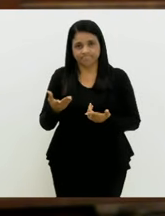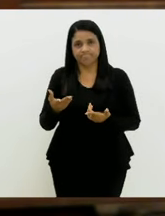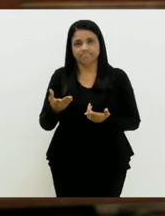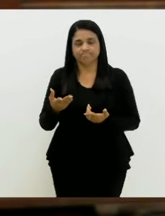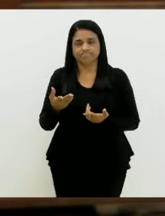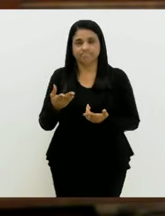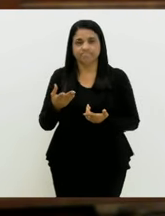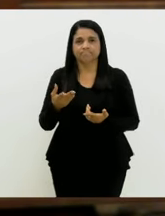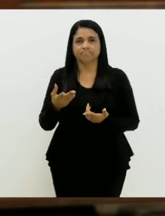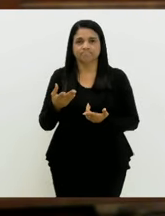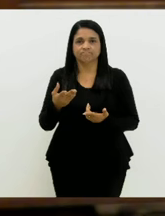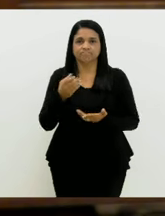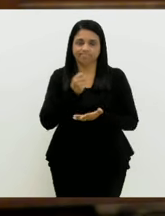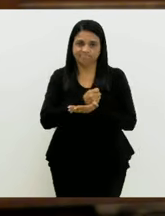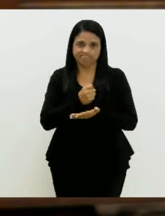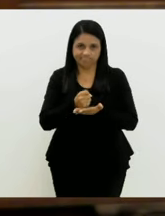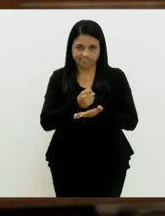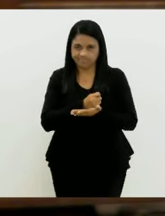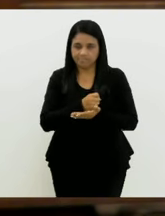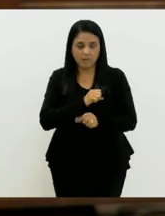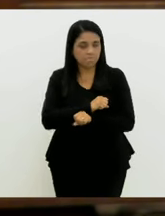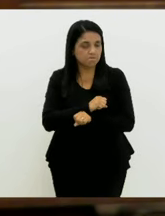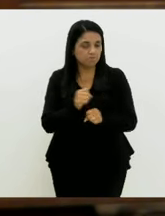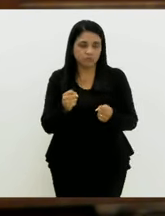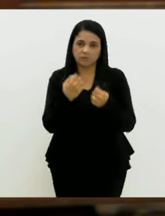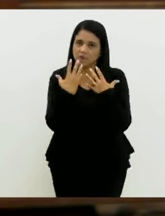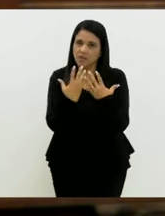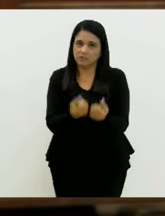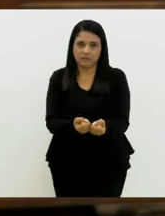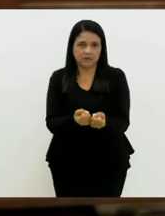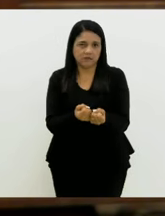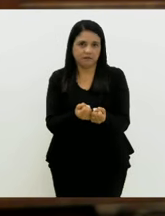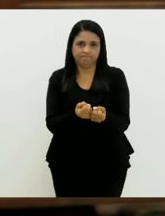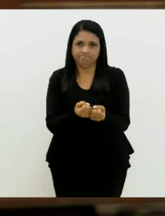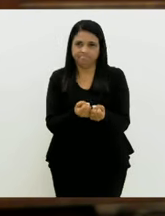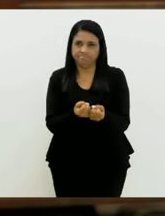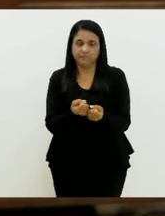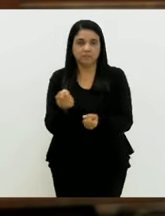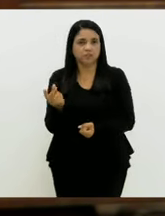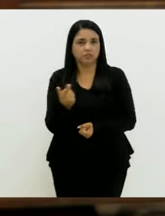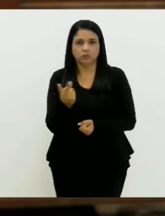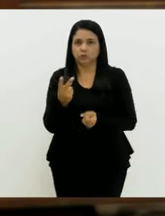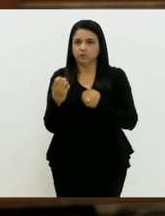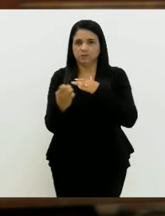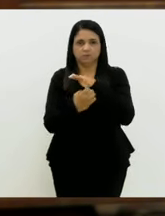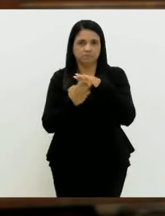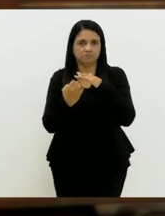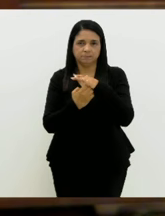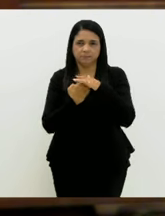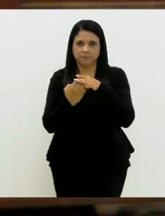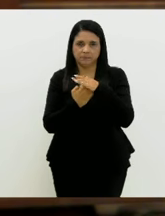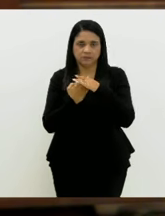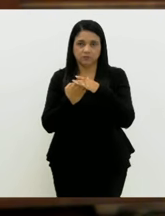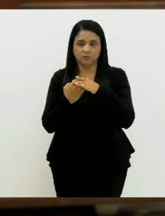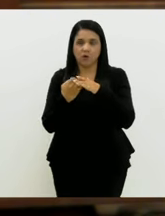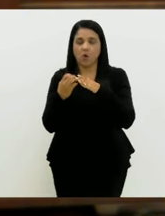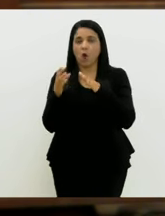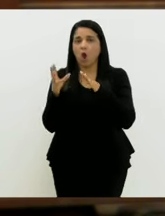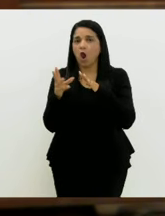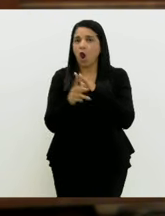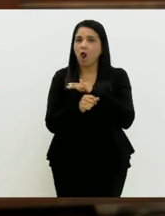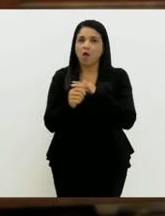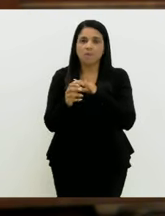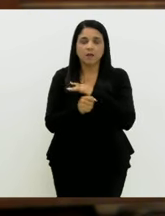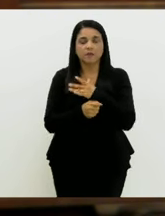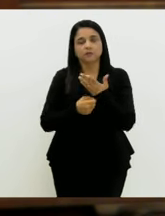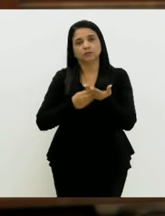imediato desses contratos. Não dá mais para a gente suportar essas duas empresas que estão saqueando os cofres, os